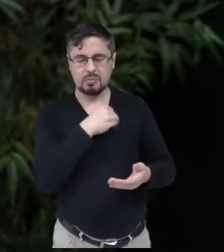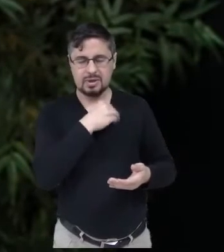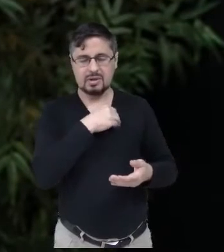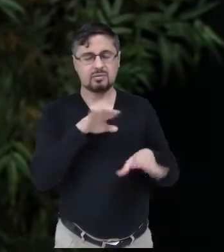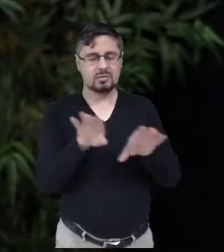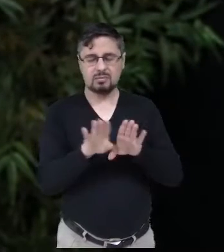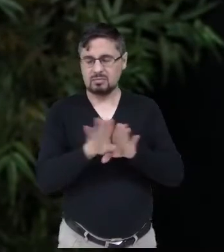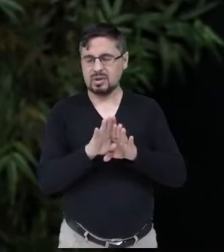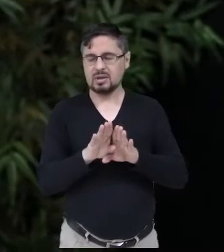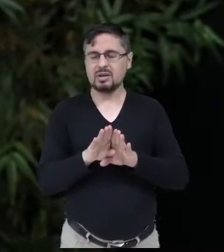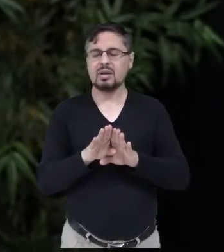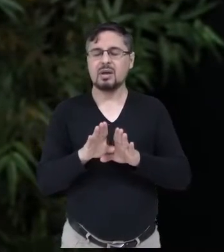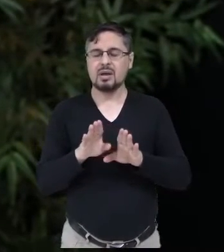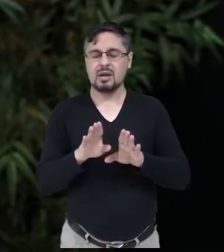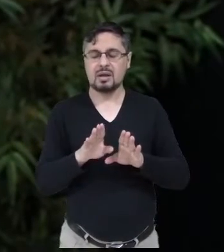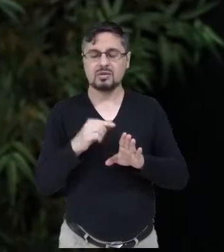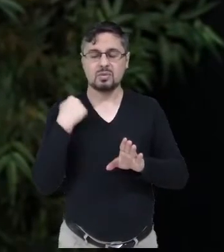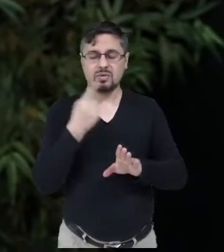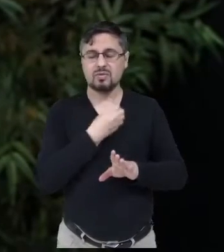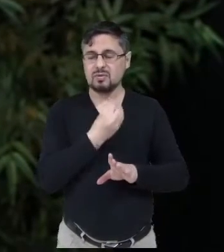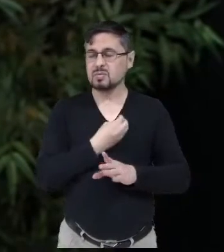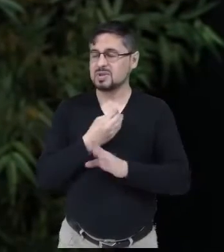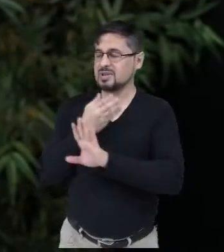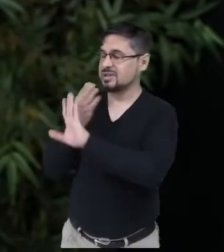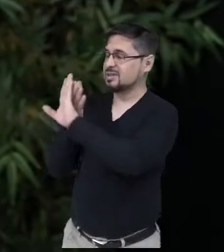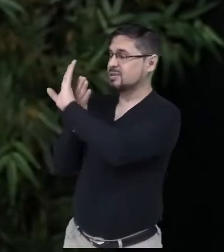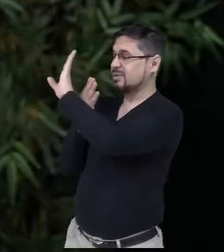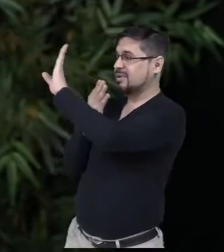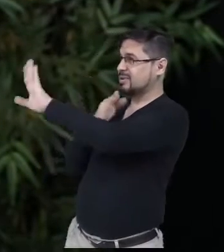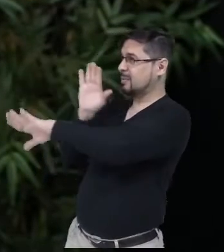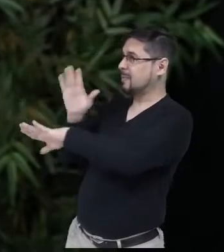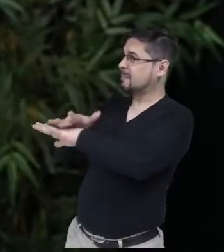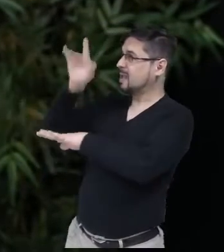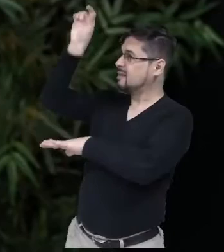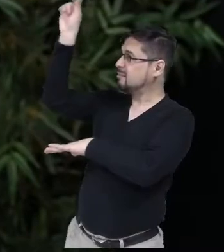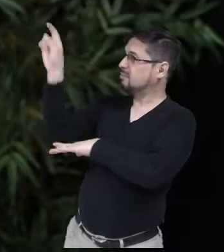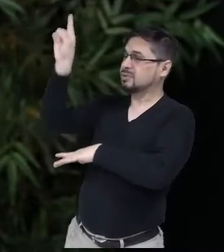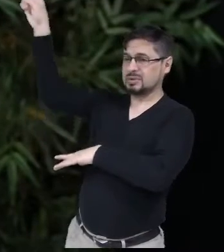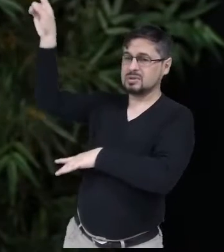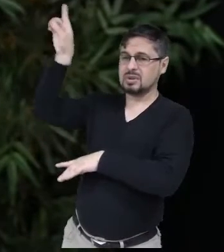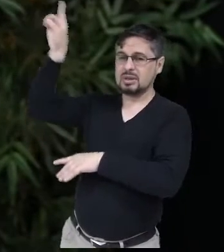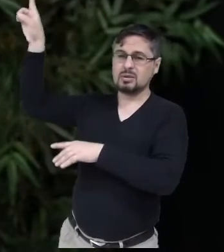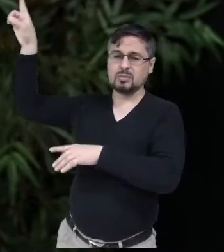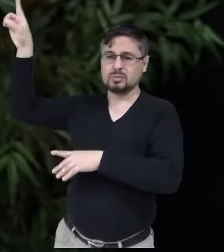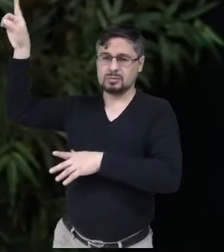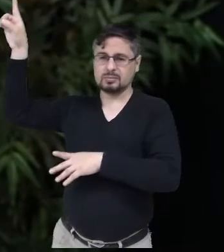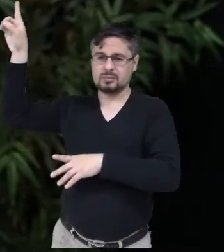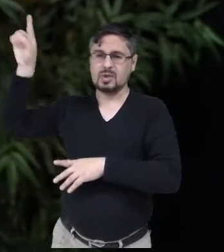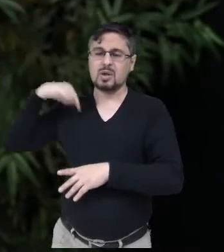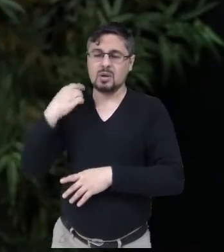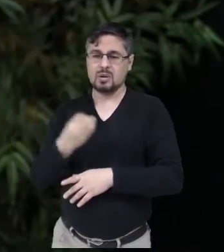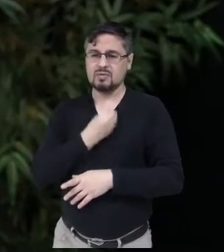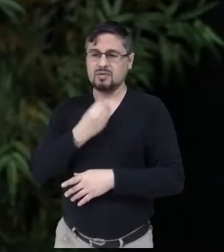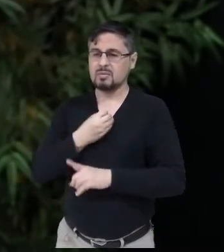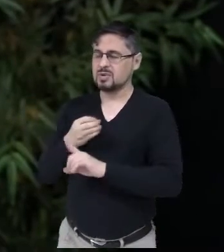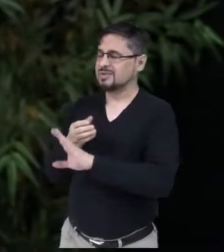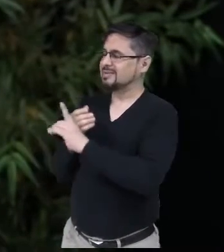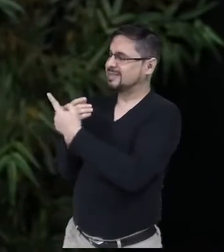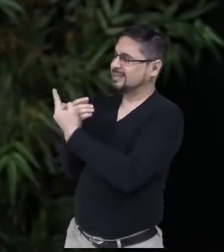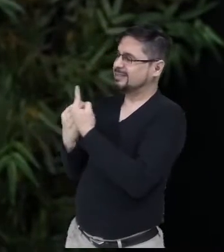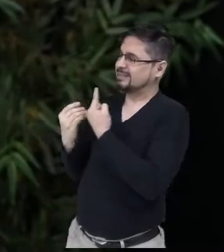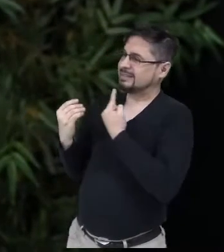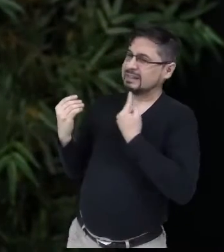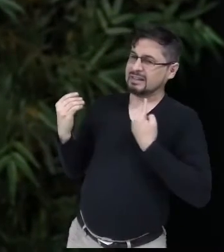isola da pessoa mais importante, que é o nosso Deus. Isaías capítulo 59, versículo 2. Mas esse